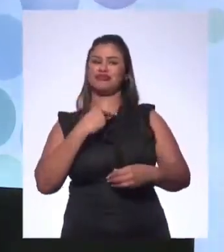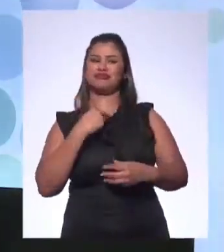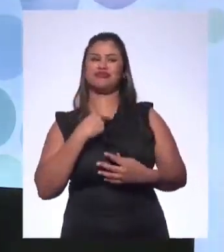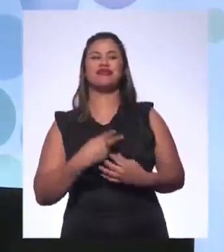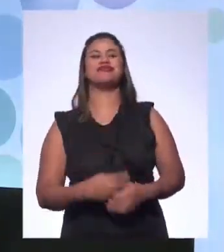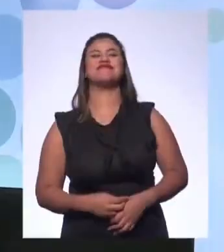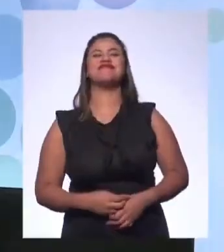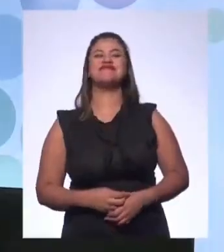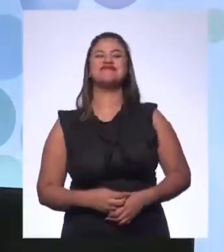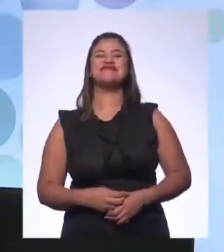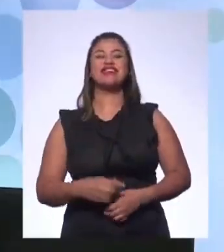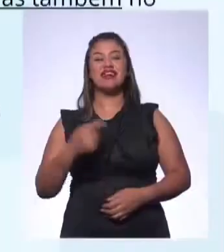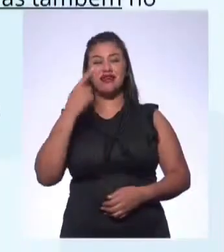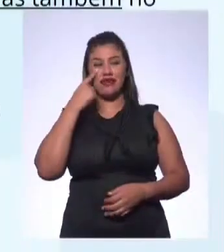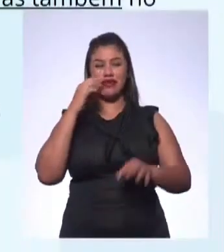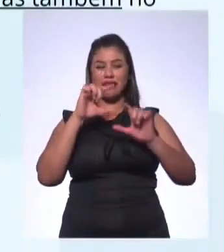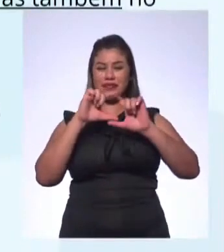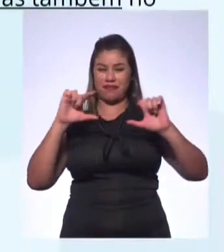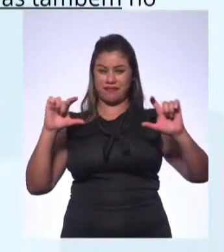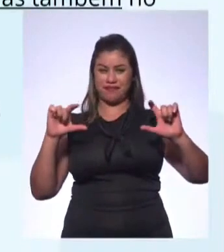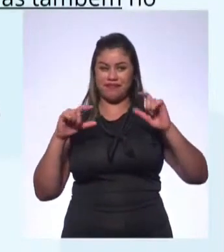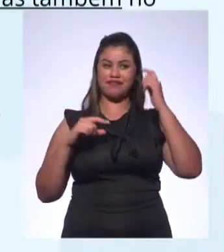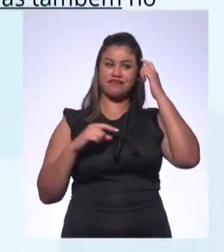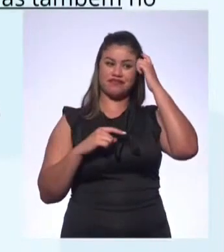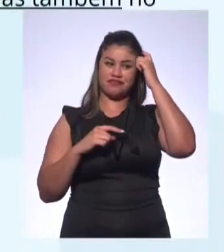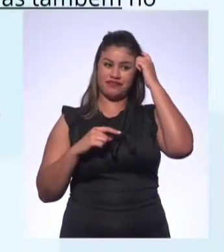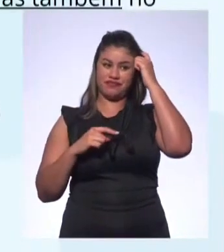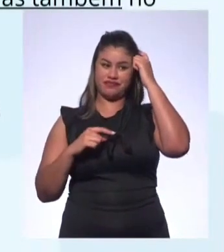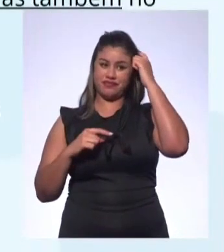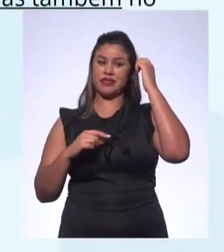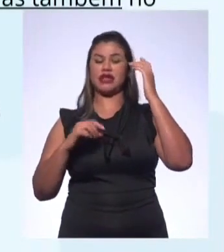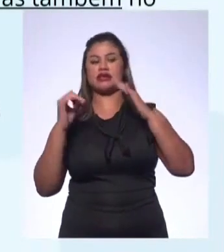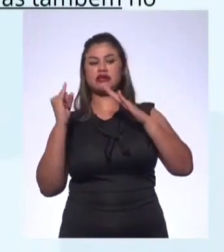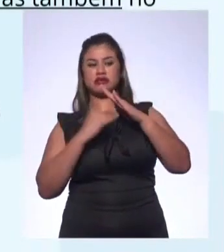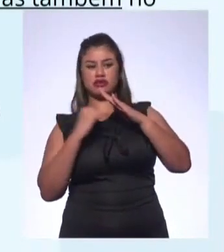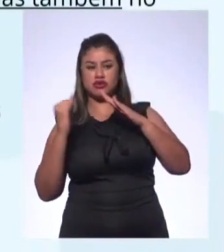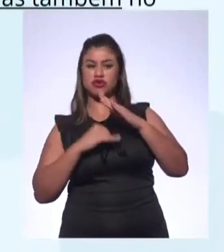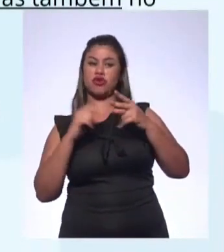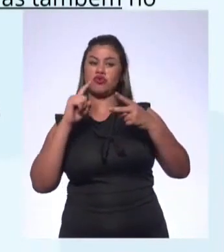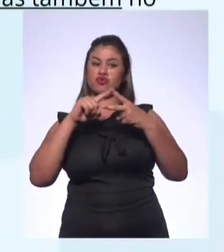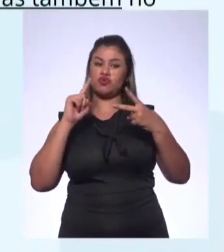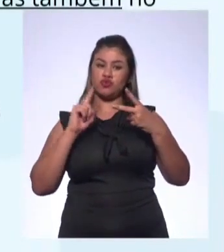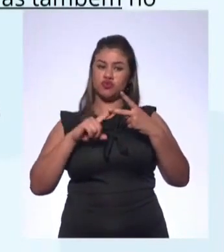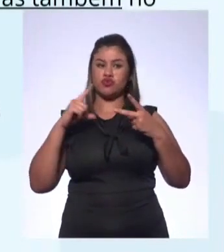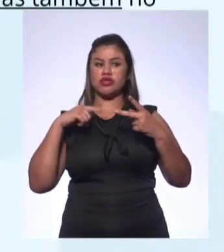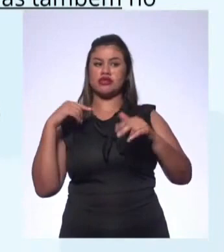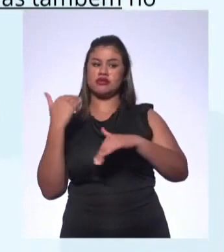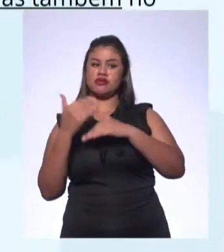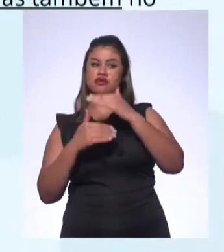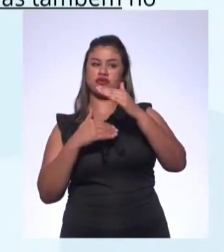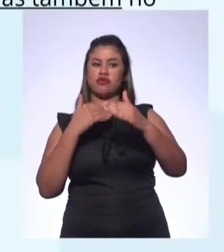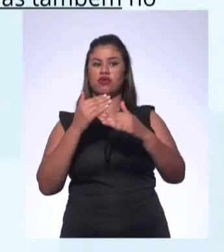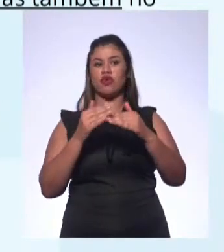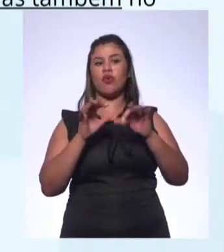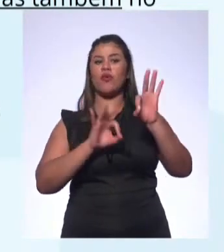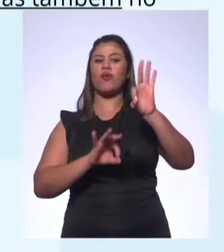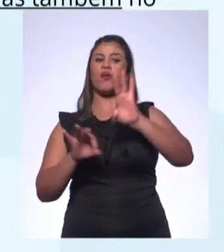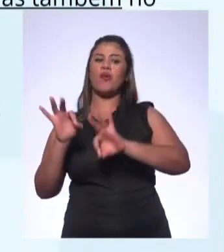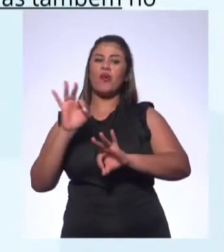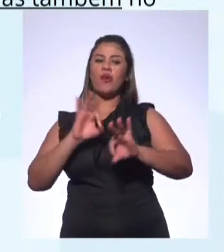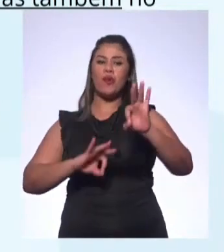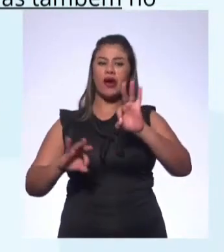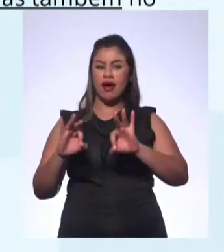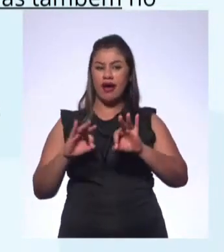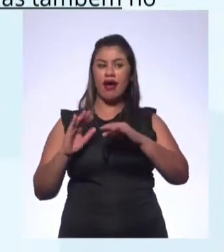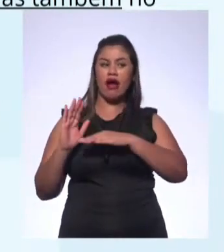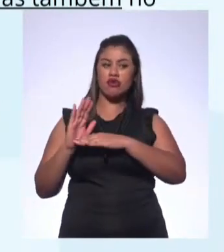perguntar. Observe o trecho. Essas instituições, como eu falei, as duas, né, vêm desenvolvendo programas, não